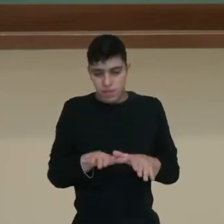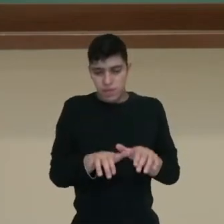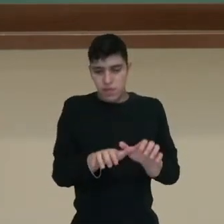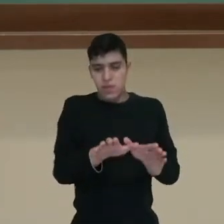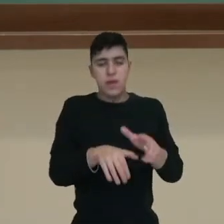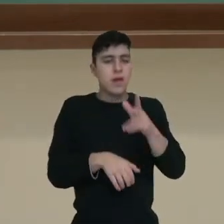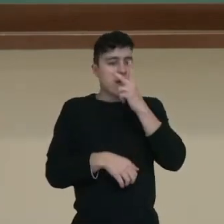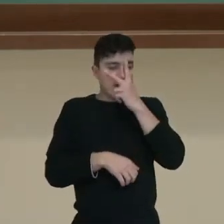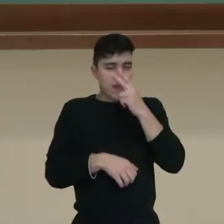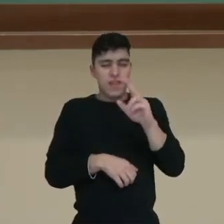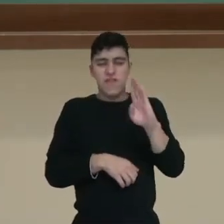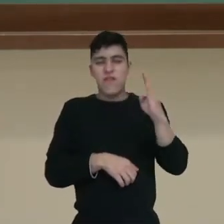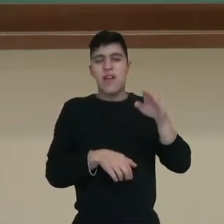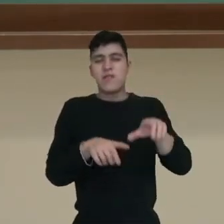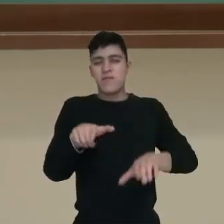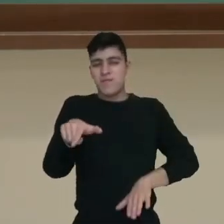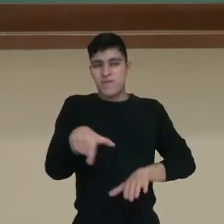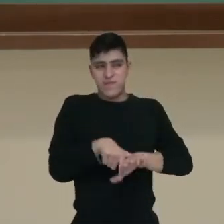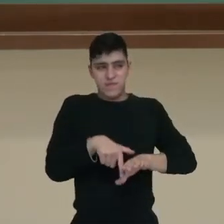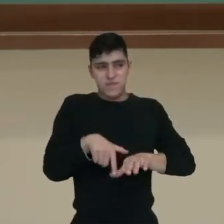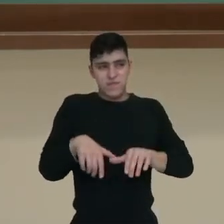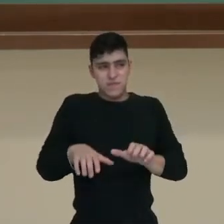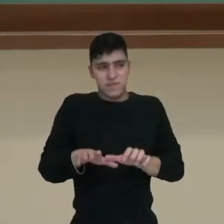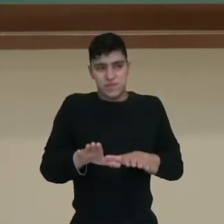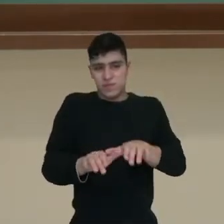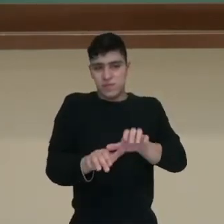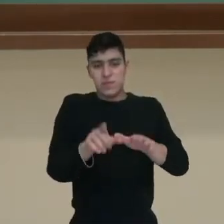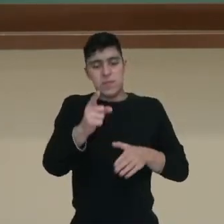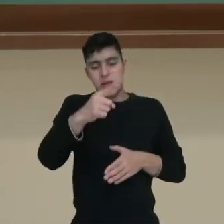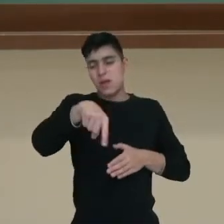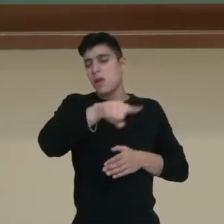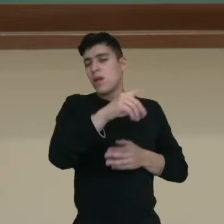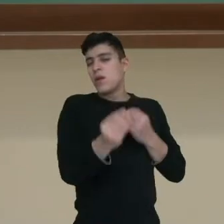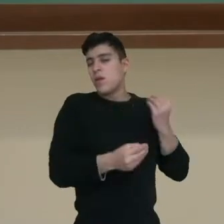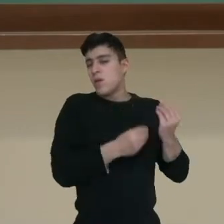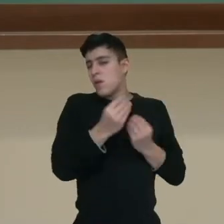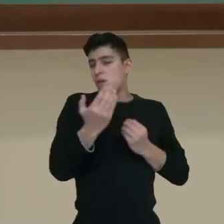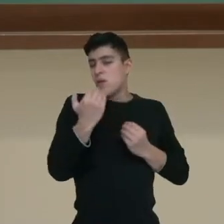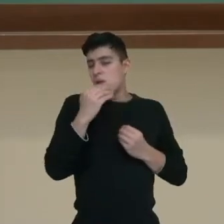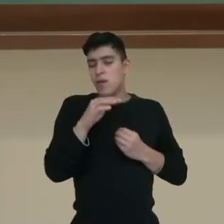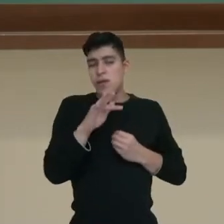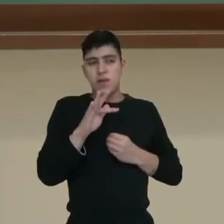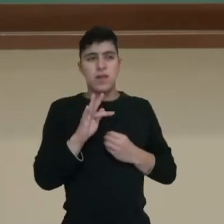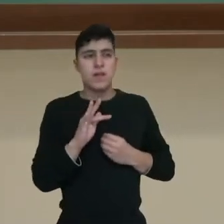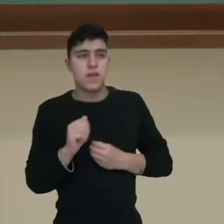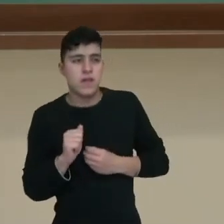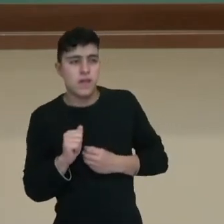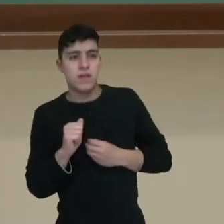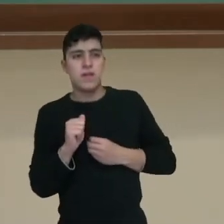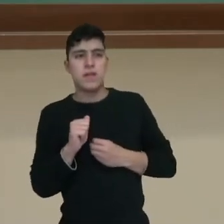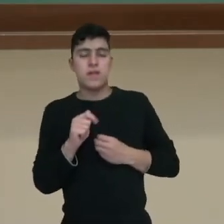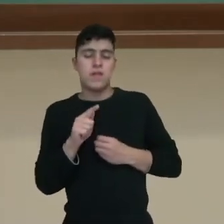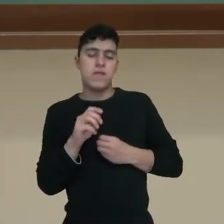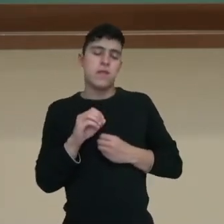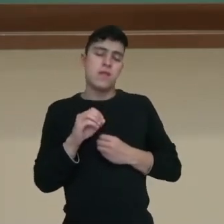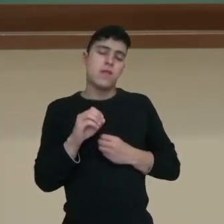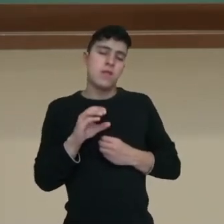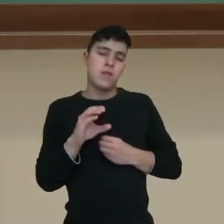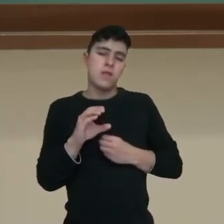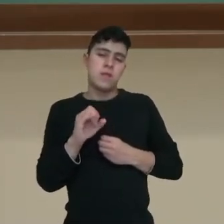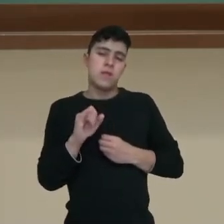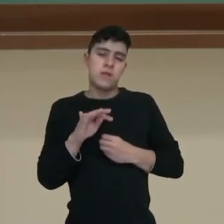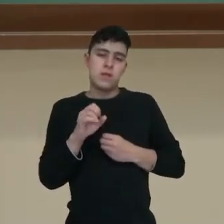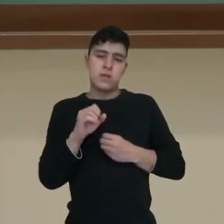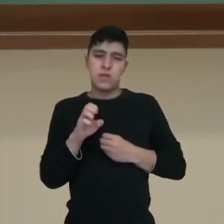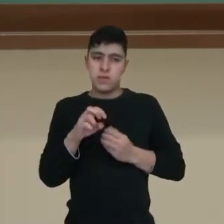são pseudópodes, tá? E ela vai se alimentar por um processo chamado fagocitose. A fagocitose é quando ela